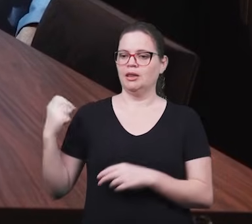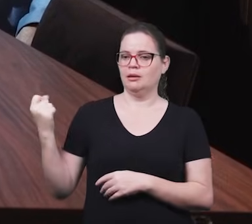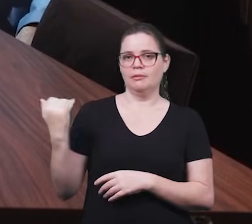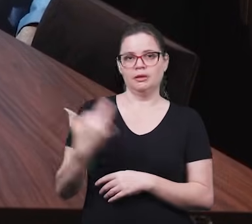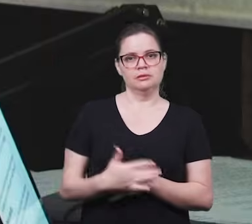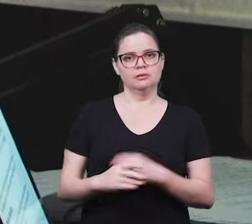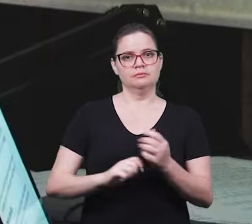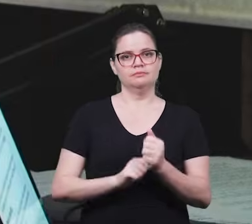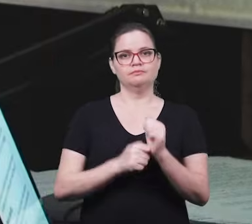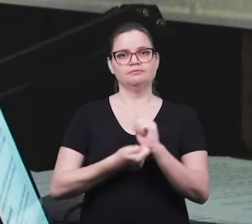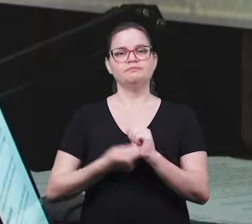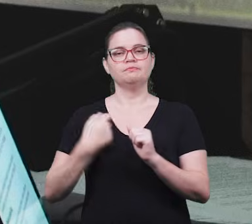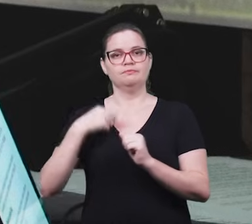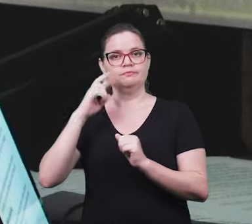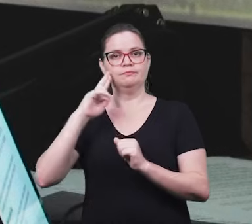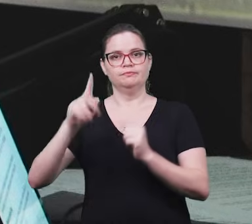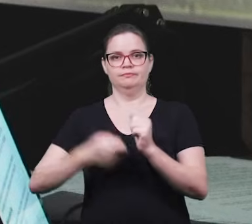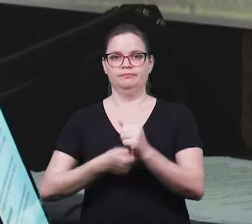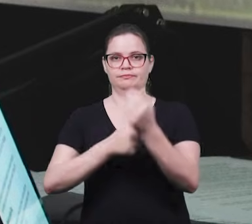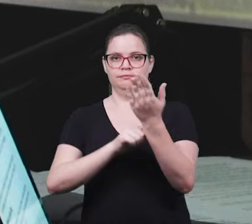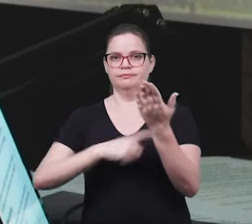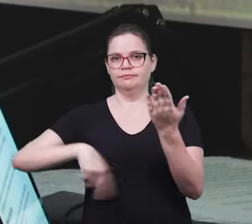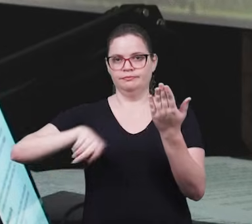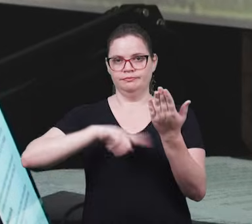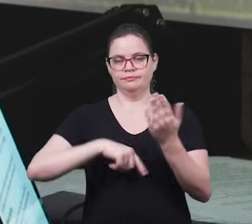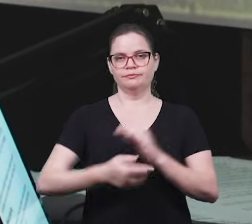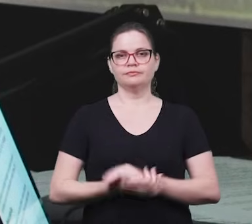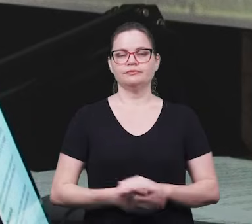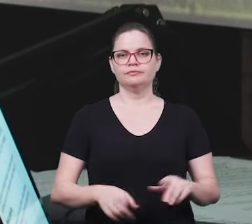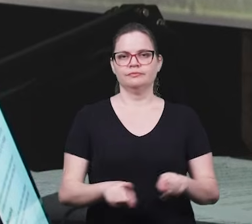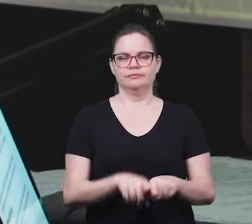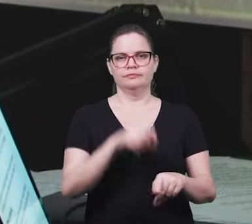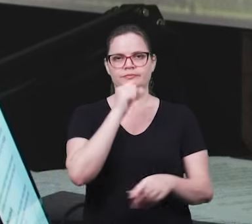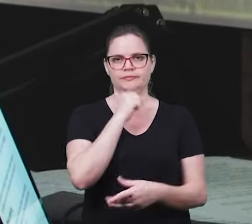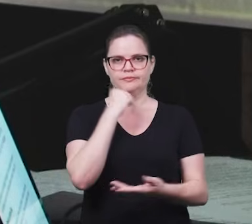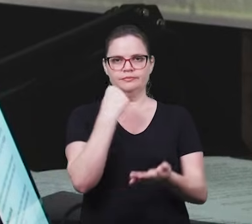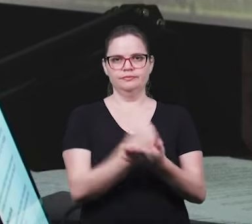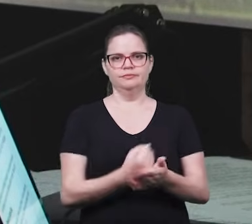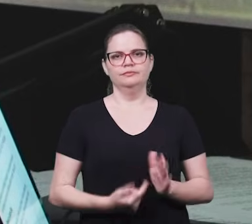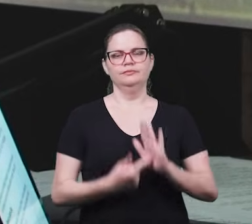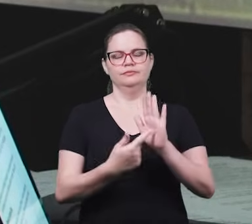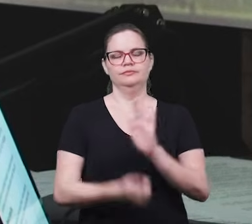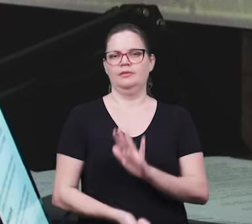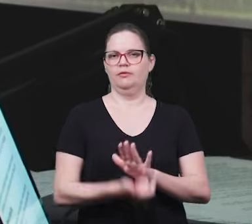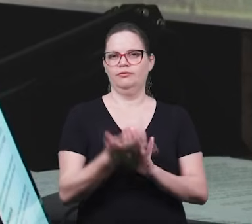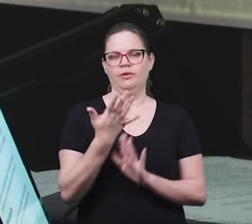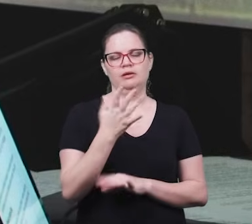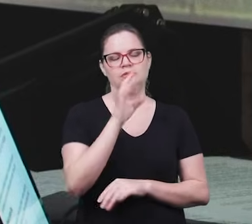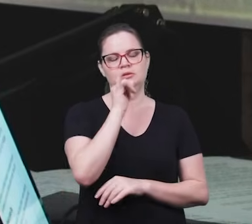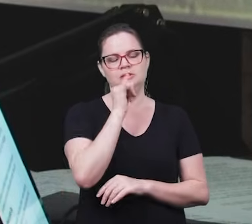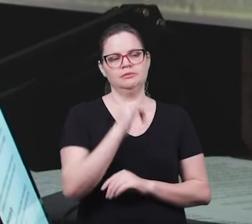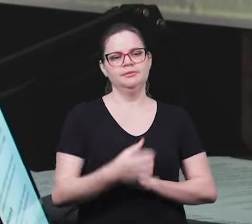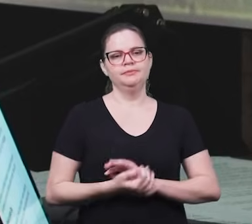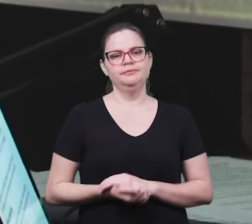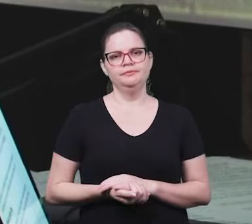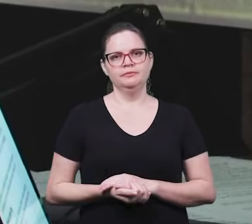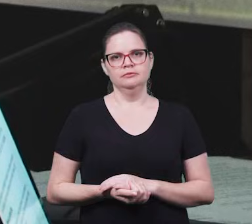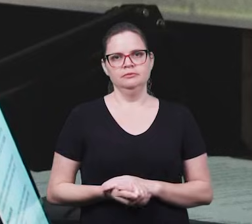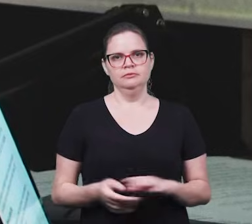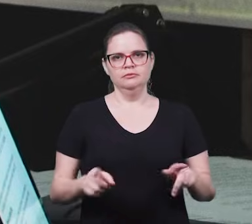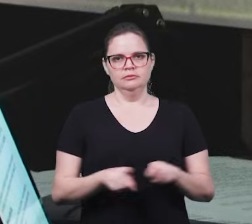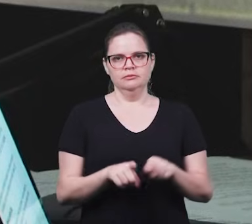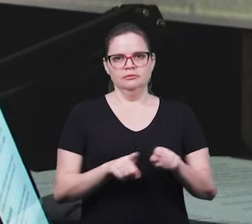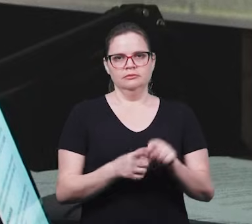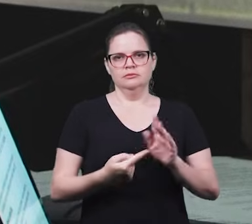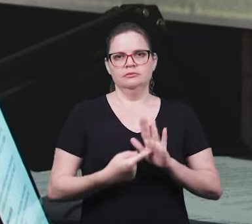Isso é um mistério que o Senhor tem separado para nós, né? E o Velho Testamento ele tem outros exemplos. Eu queria